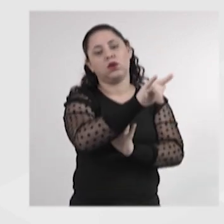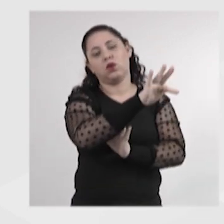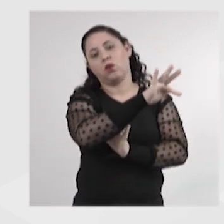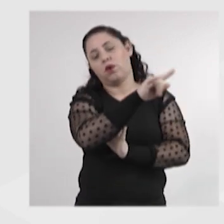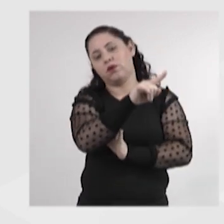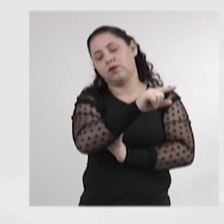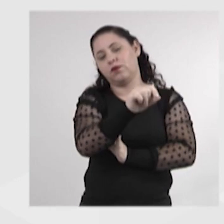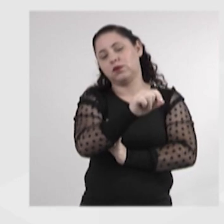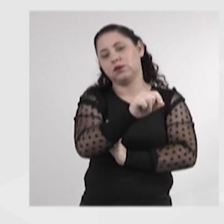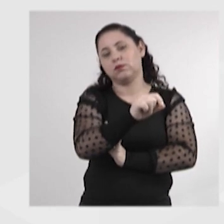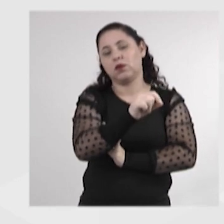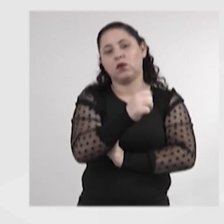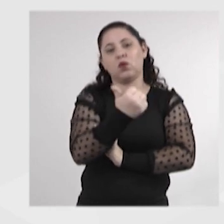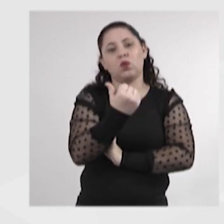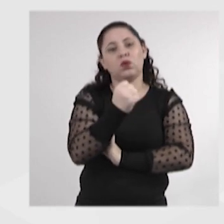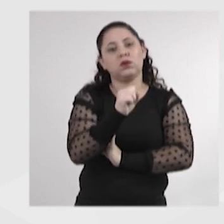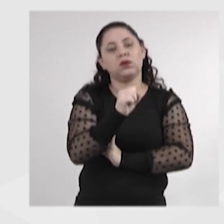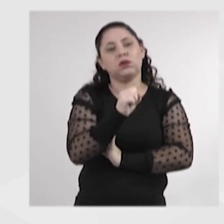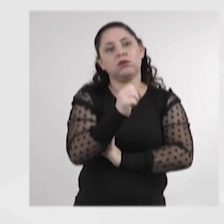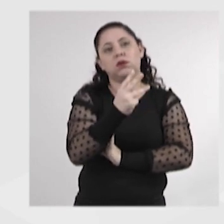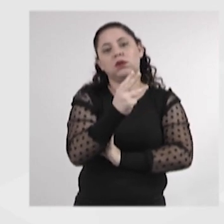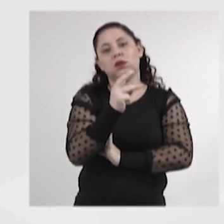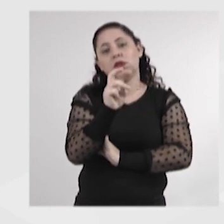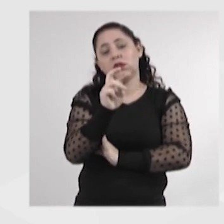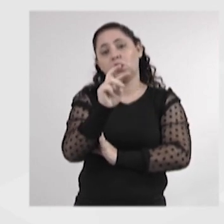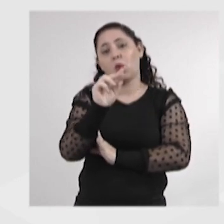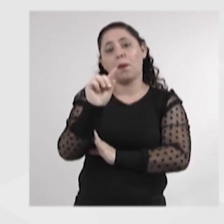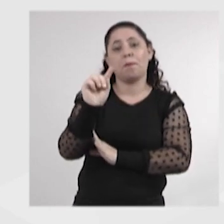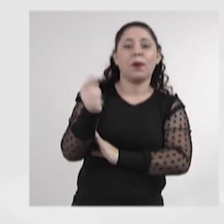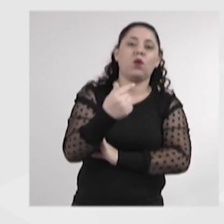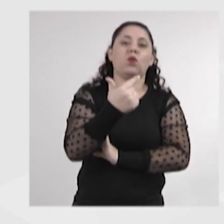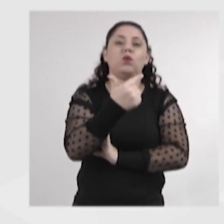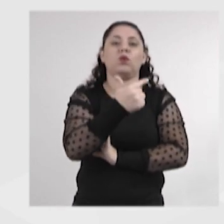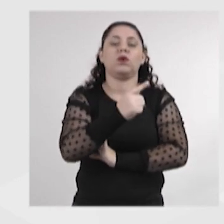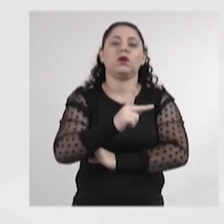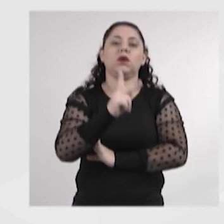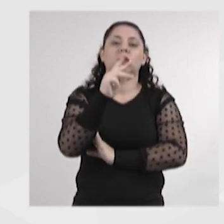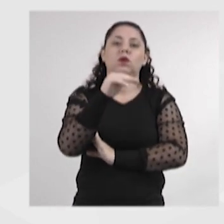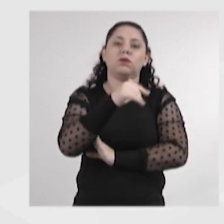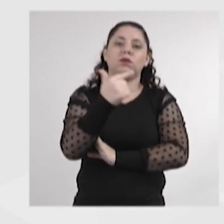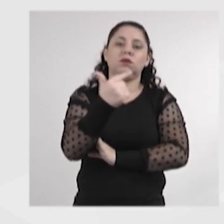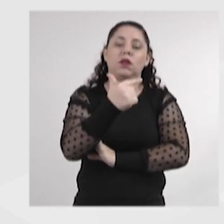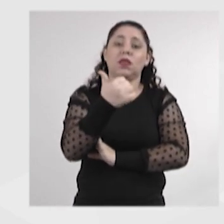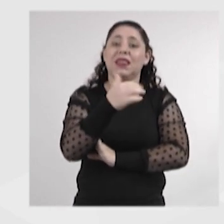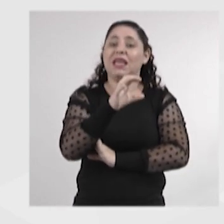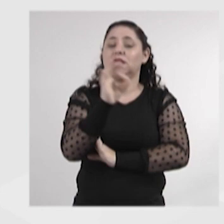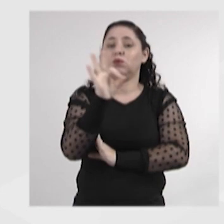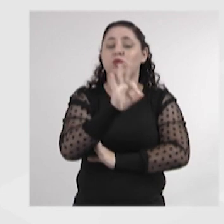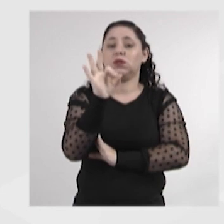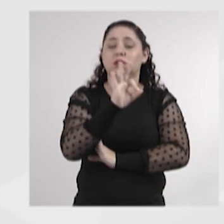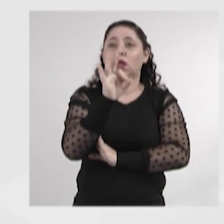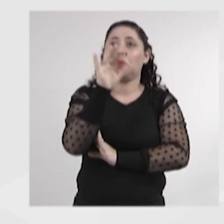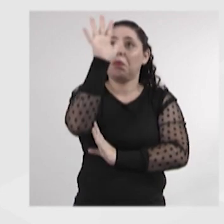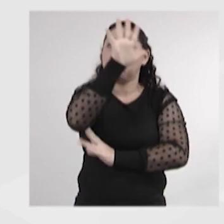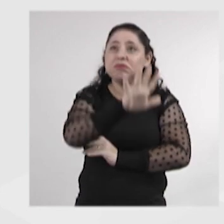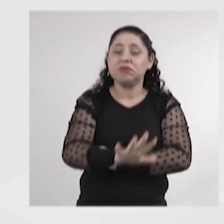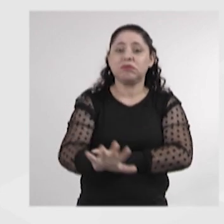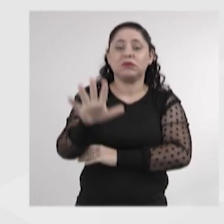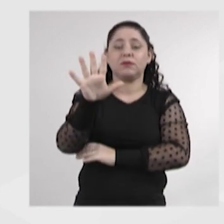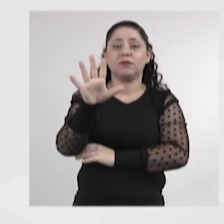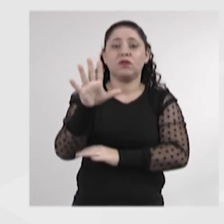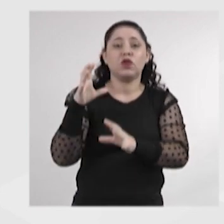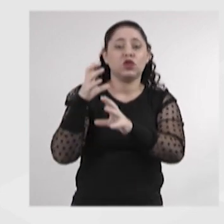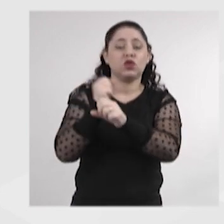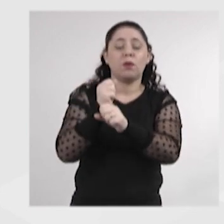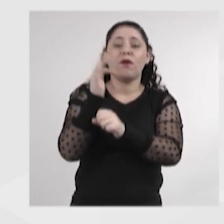de 800, está até o número lá, 835 mil quilômetros quadrados, que é 10% do território nacional. Então, se você soma a França e